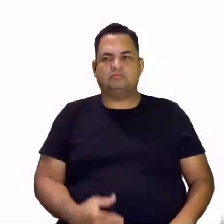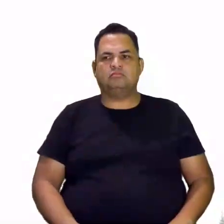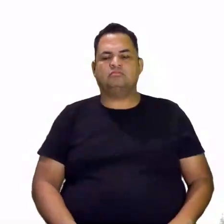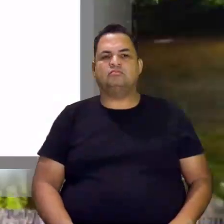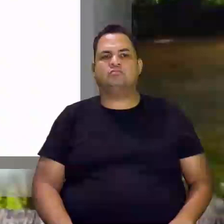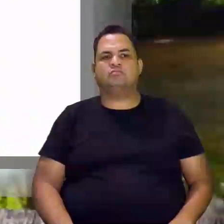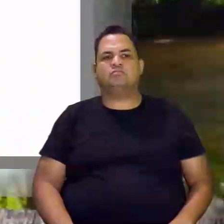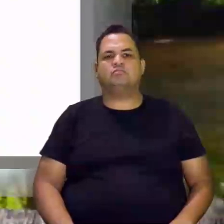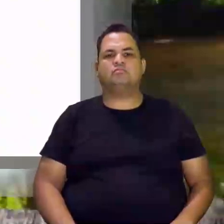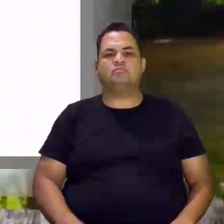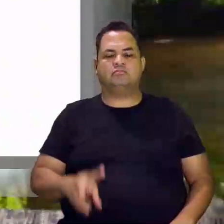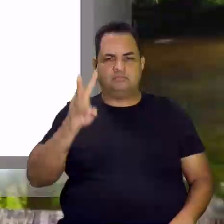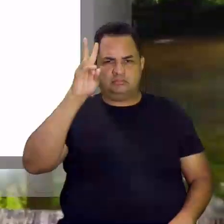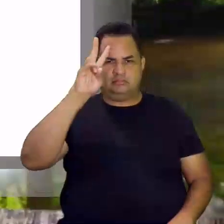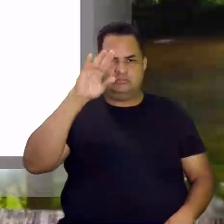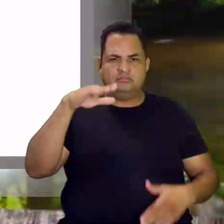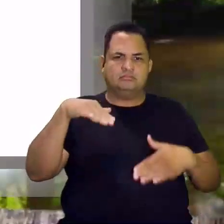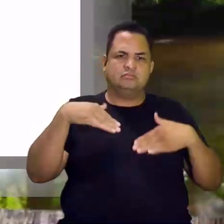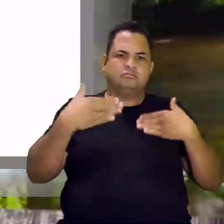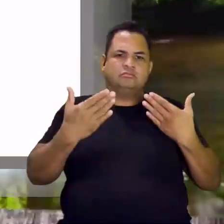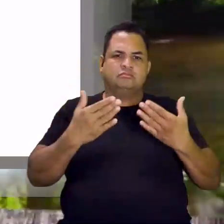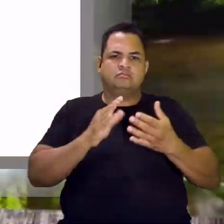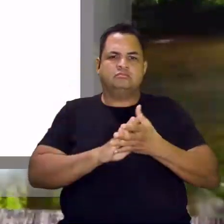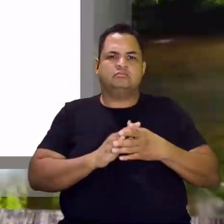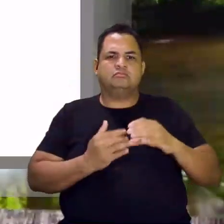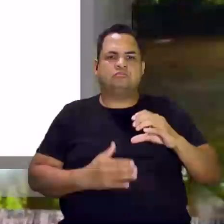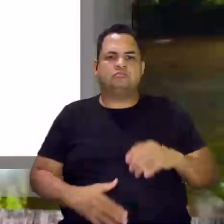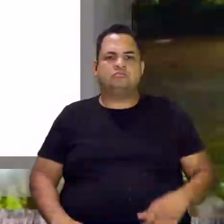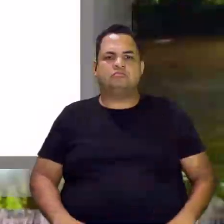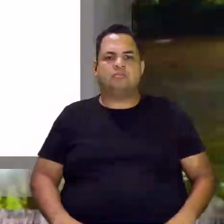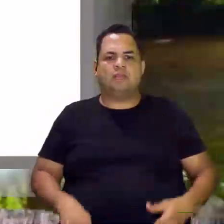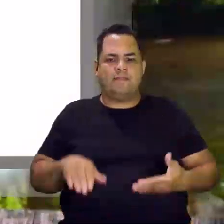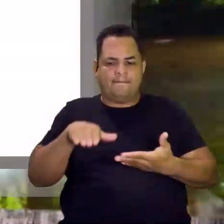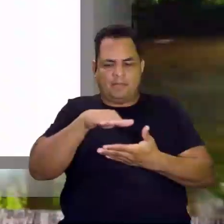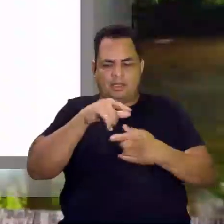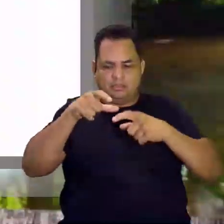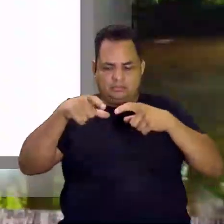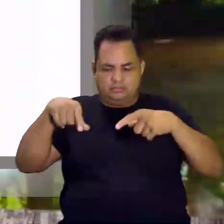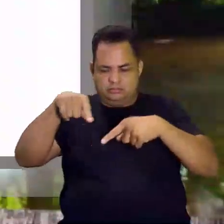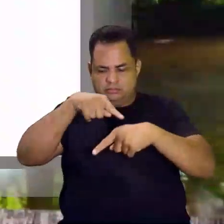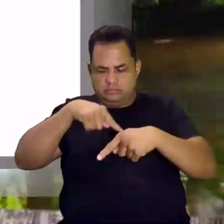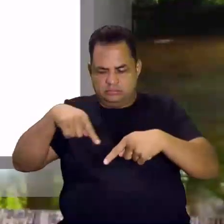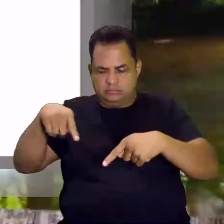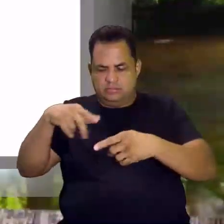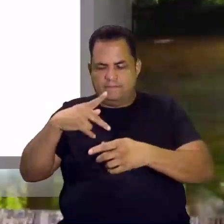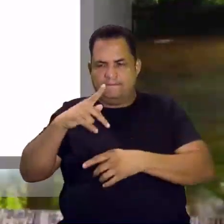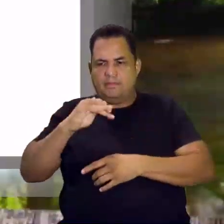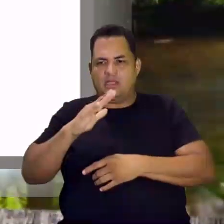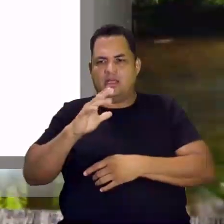Lembra quando nós falamos lá, mostrando pra vocês a plaquinha de Petri, né? Eu vou ficar aqui pra ficar isso.